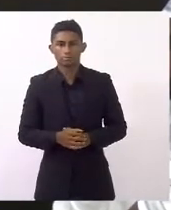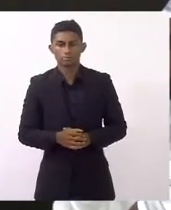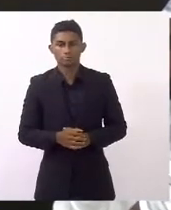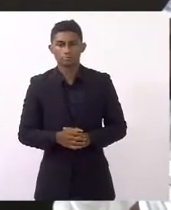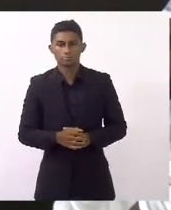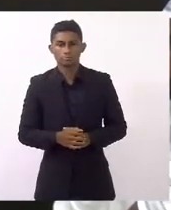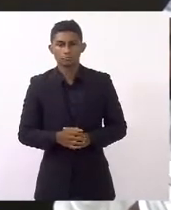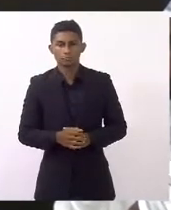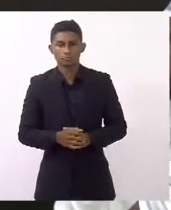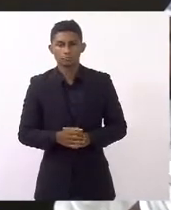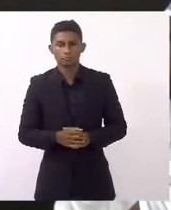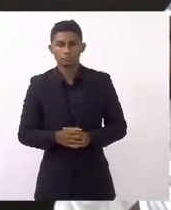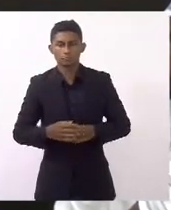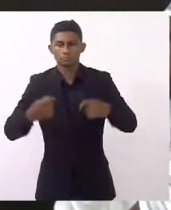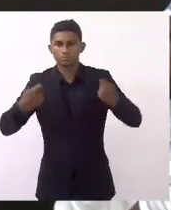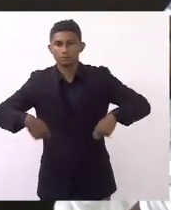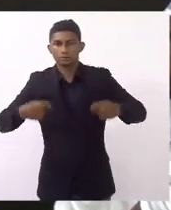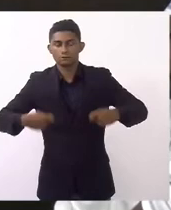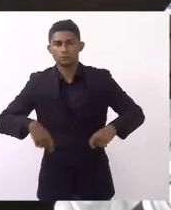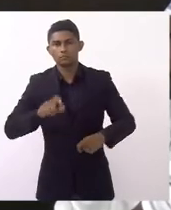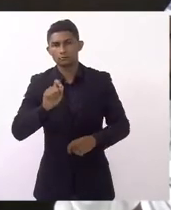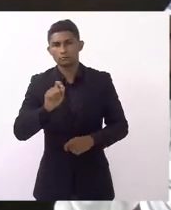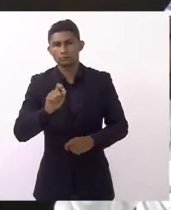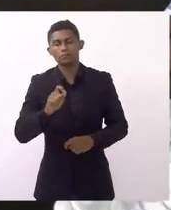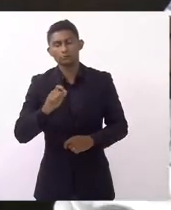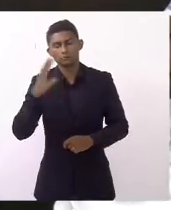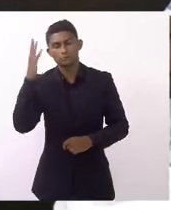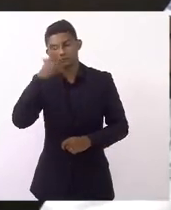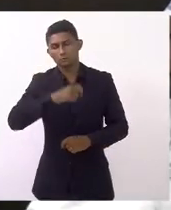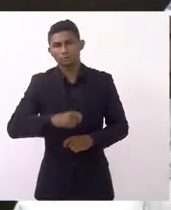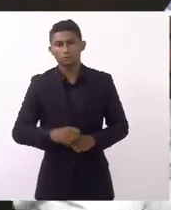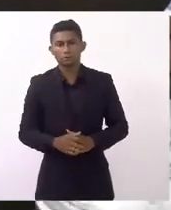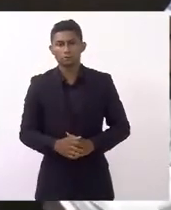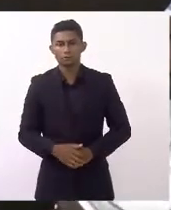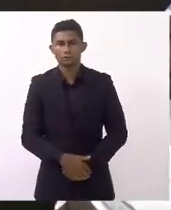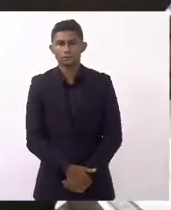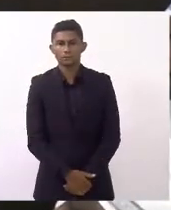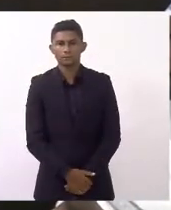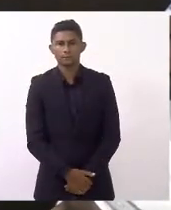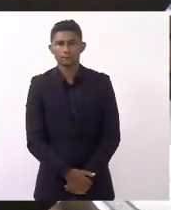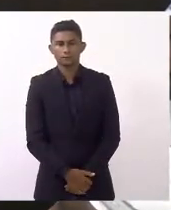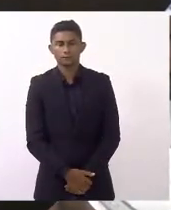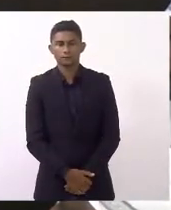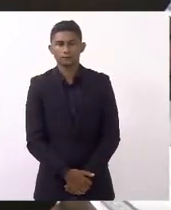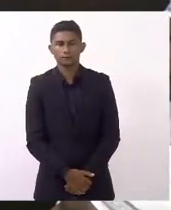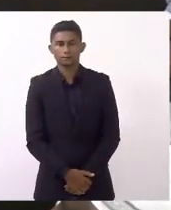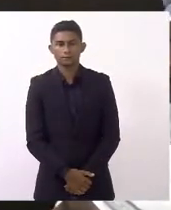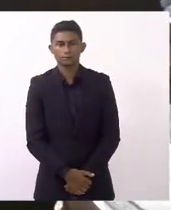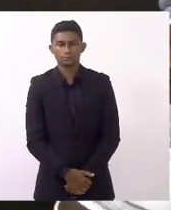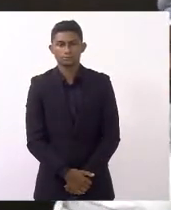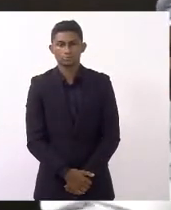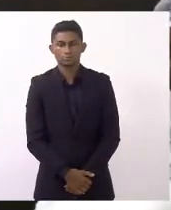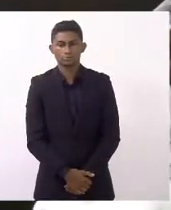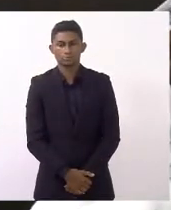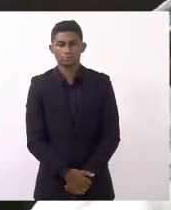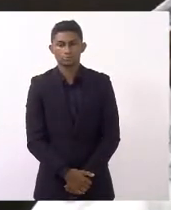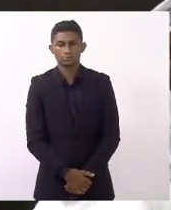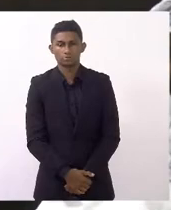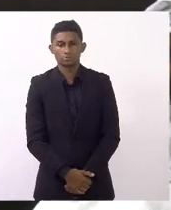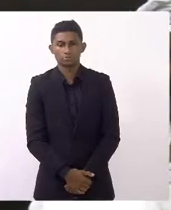bom e nós temos de fazer o bonito Ah beleza é bom tomar tarde locais é o